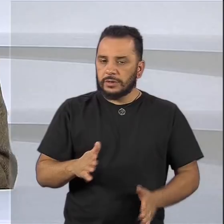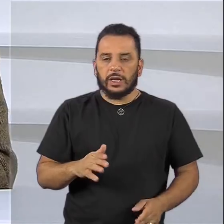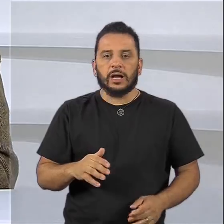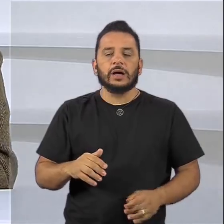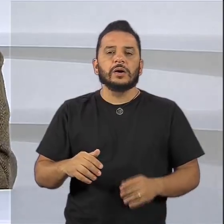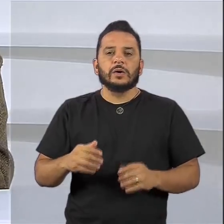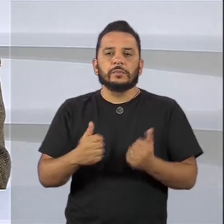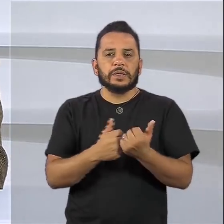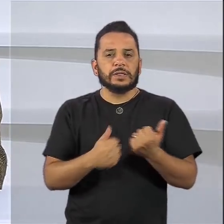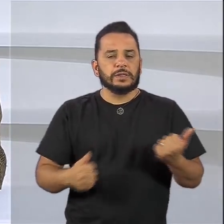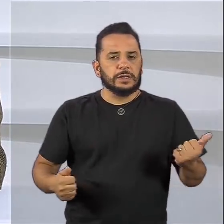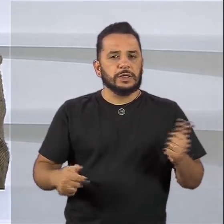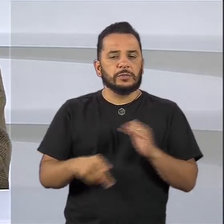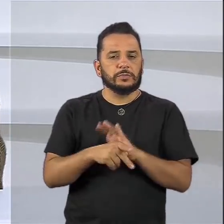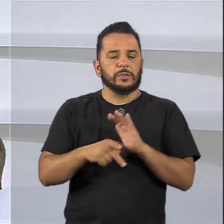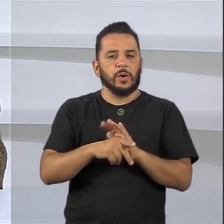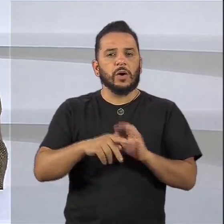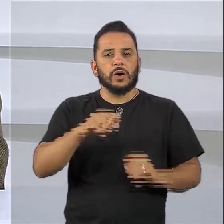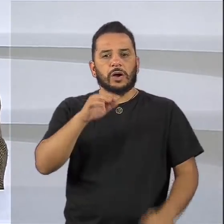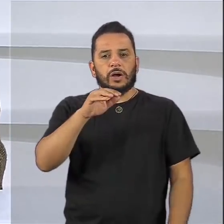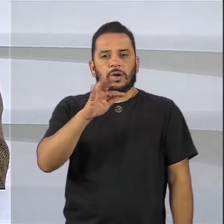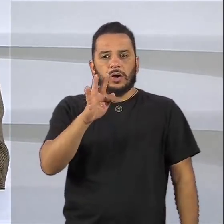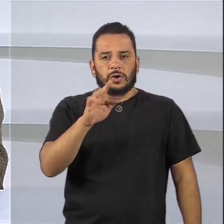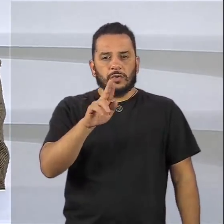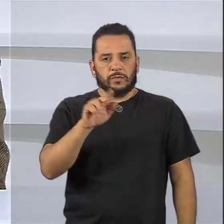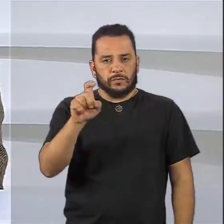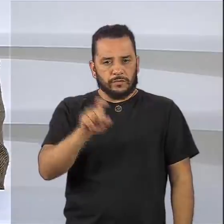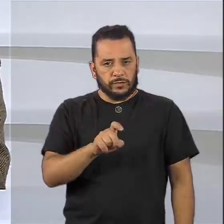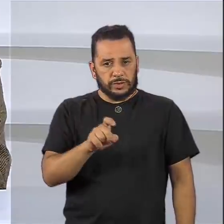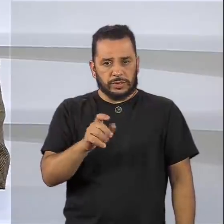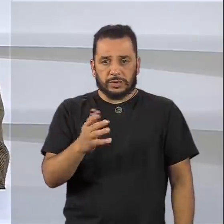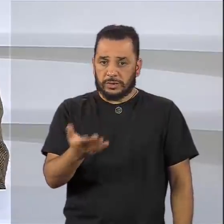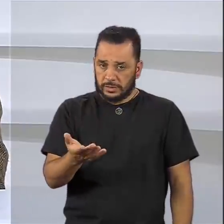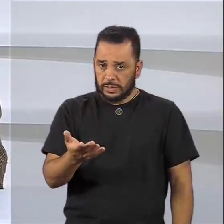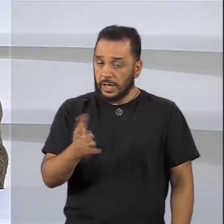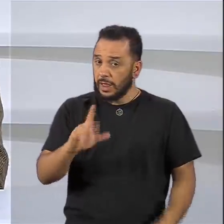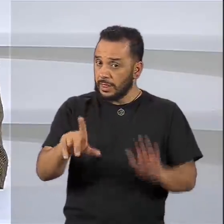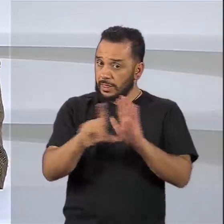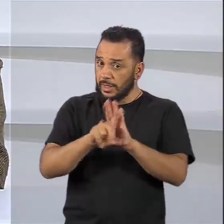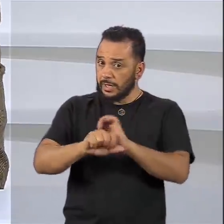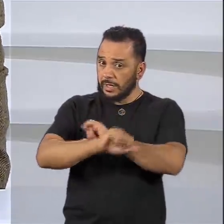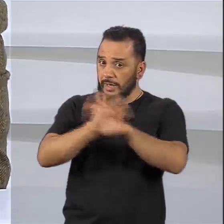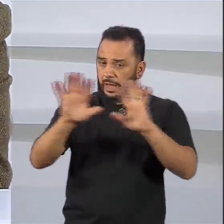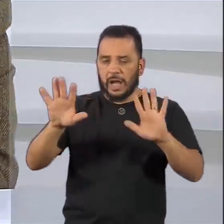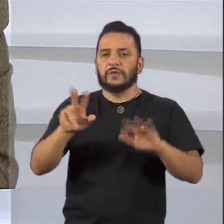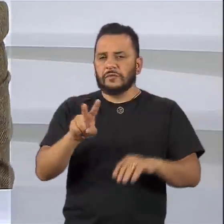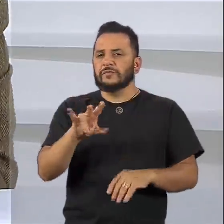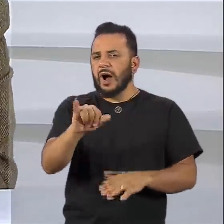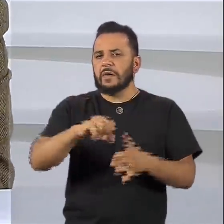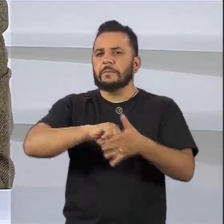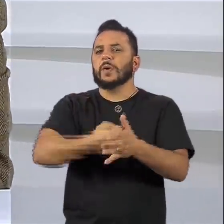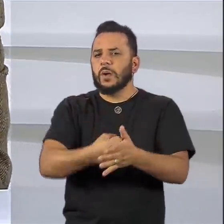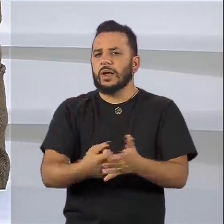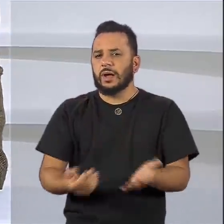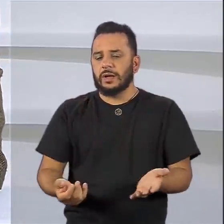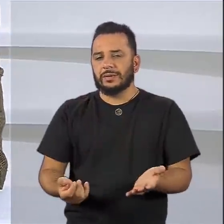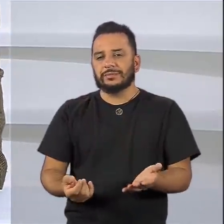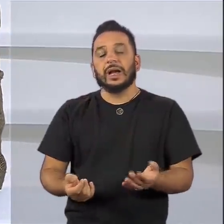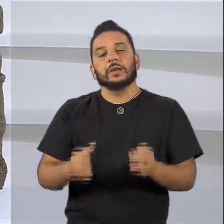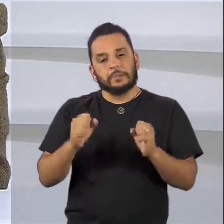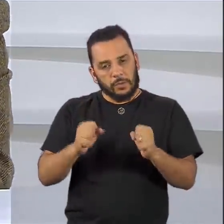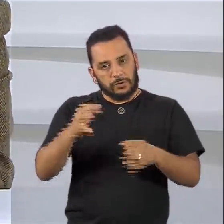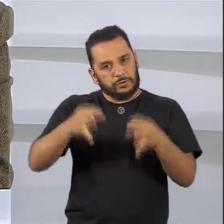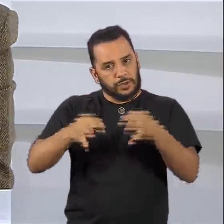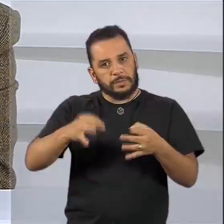Fux dizia que ia fazer isso. Como está claro, a legislação é clara, eu já vou impugnar Agora, isso geraria um recurso e, portanto,